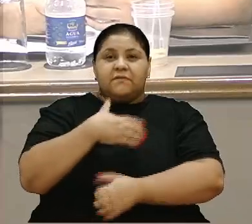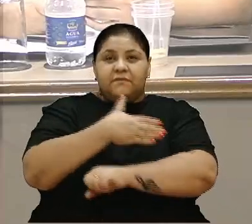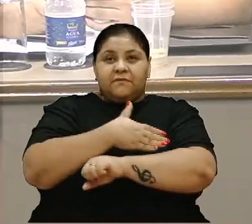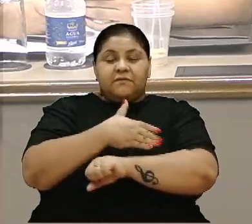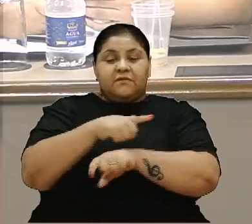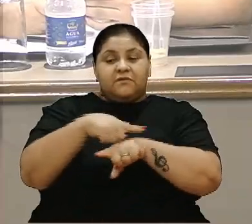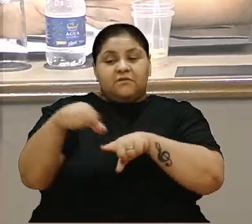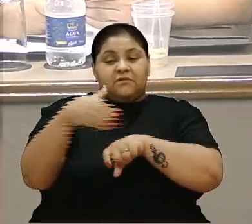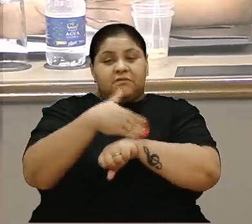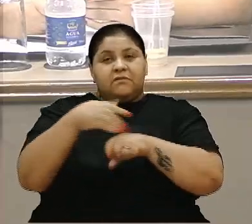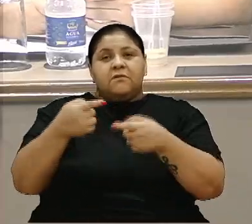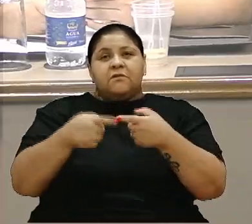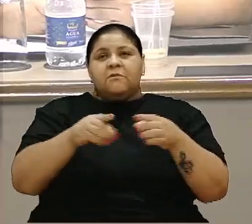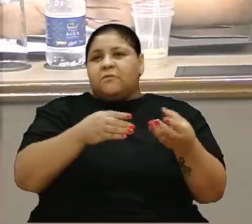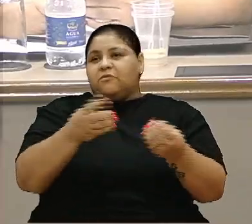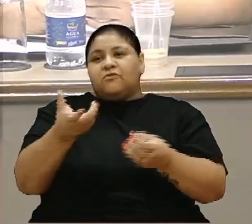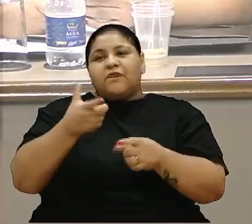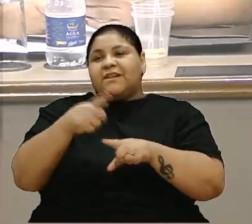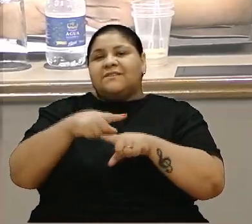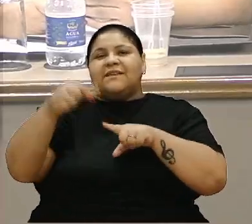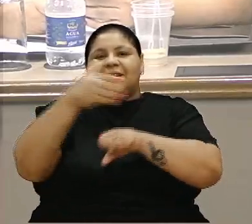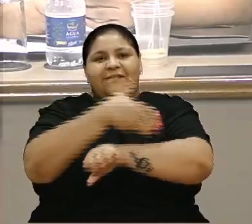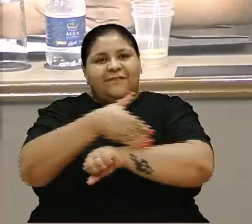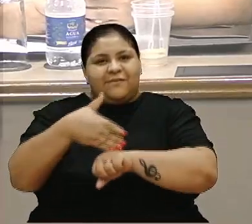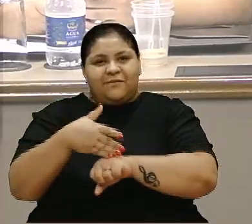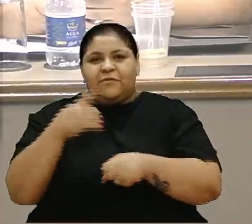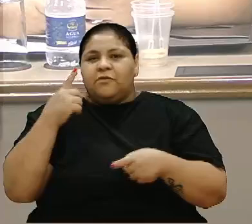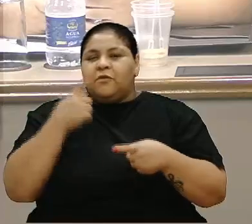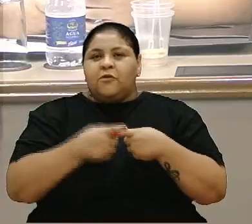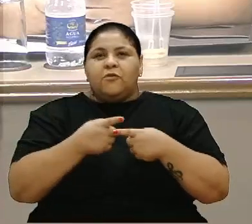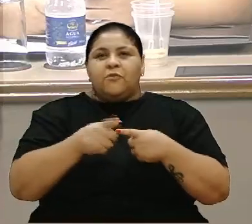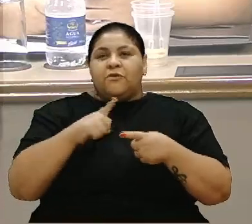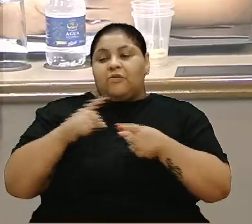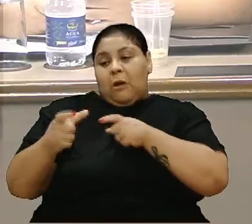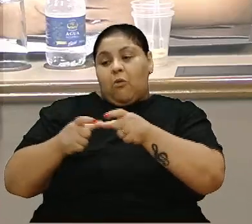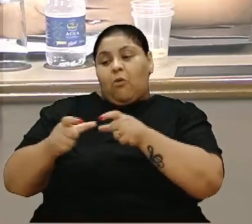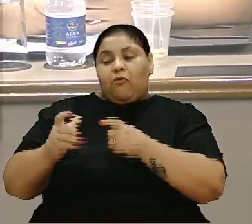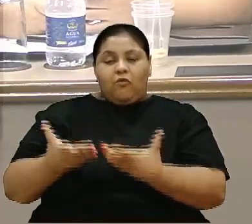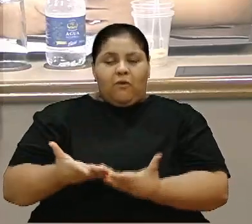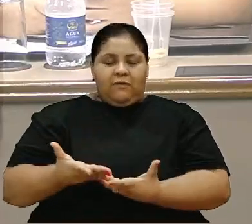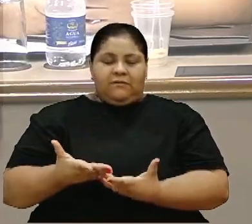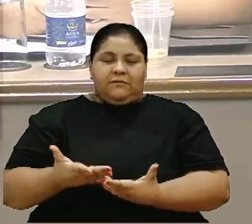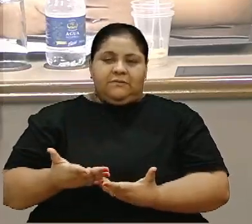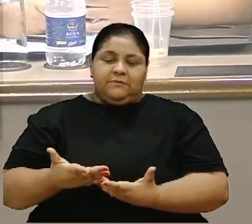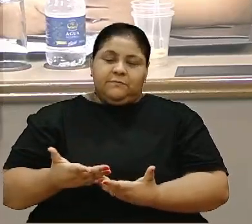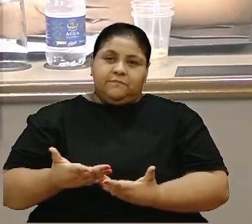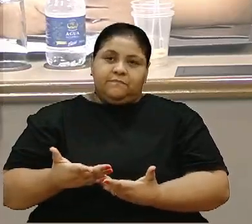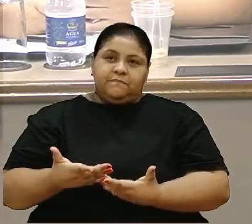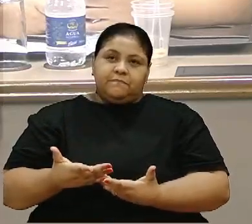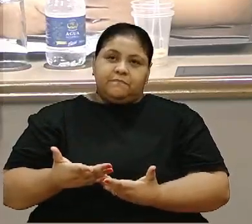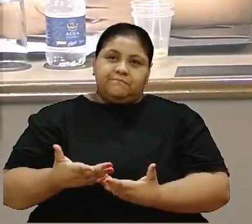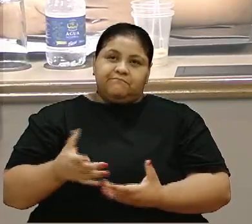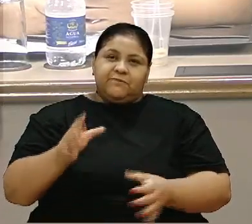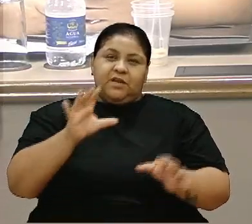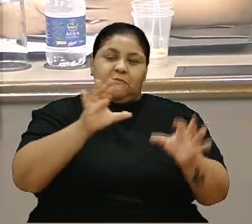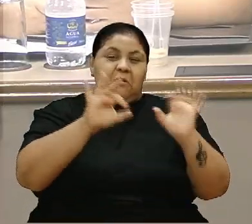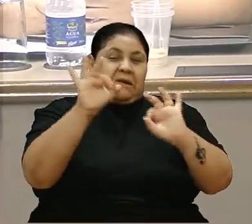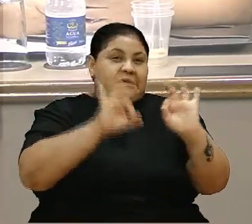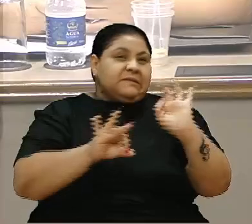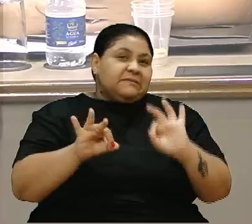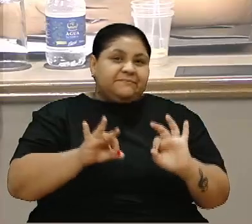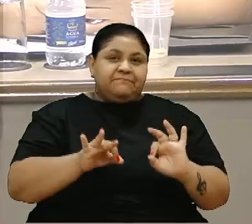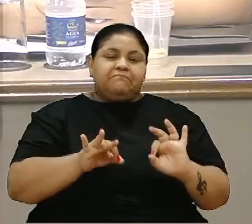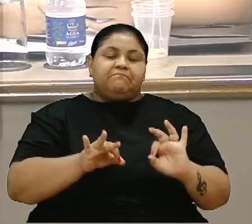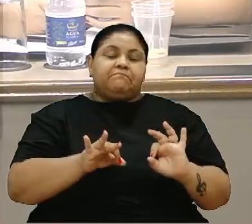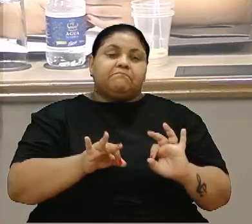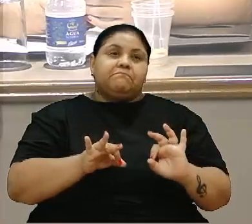Porém, muitos também não querem sair da rua. Porque não há um controle, não há um regramento, então é